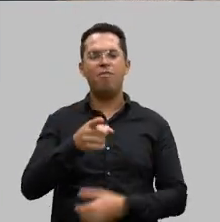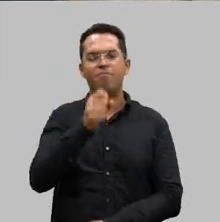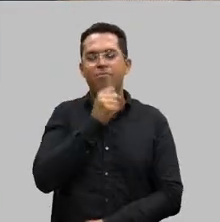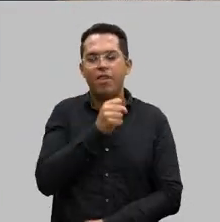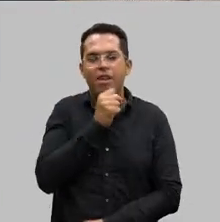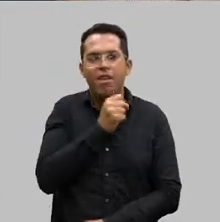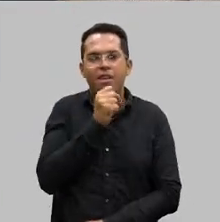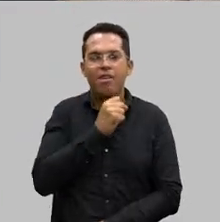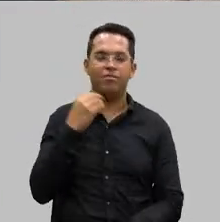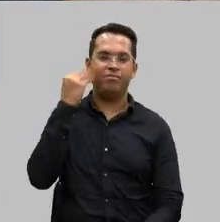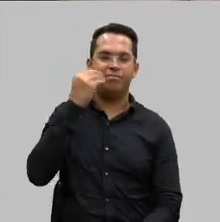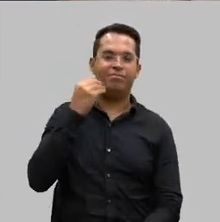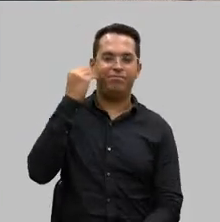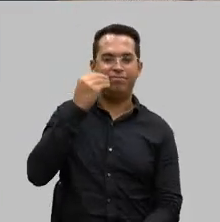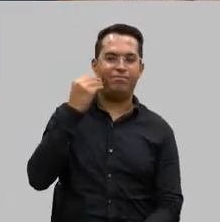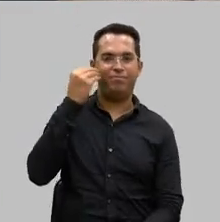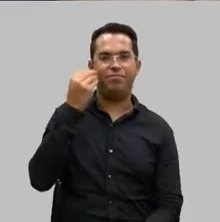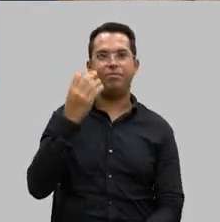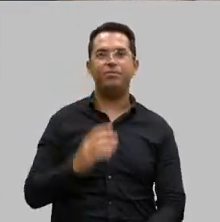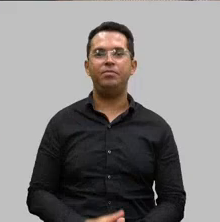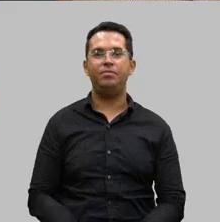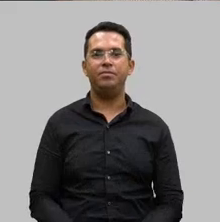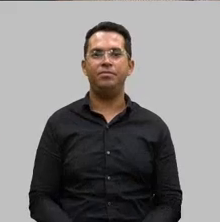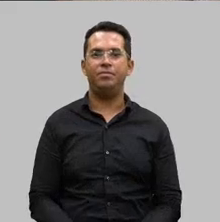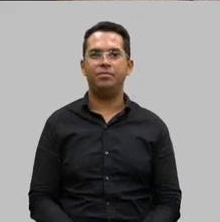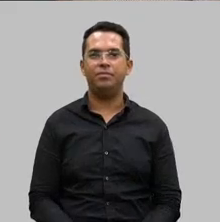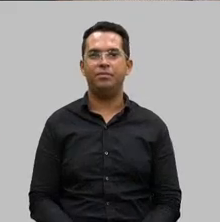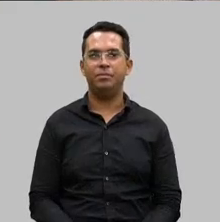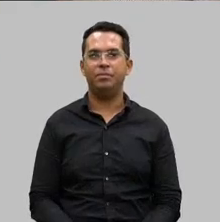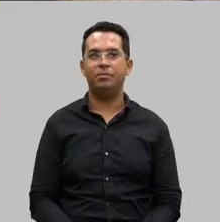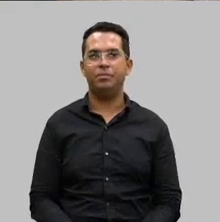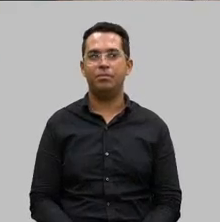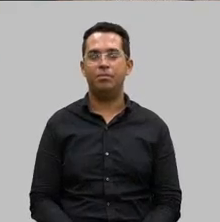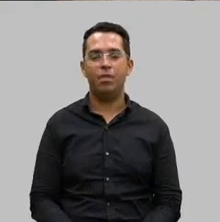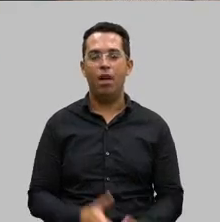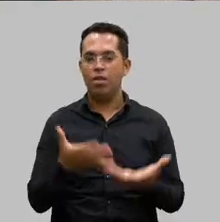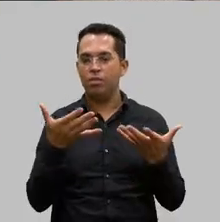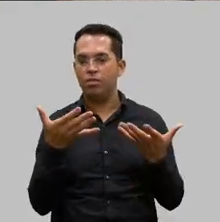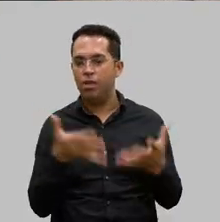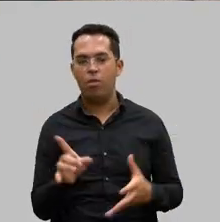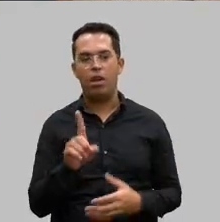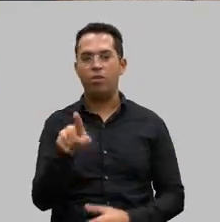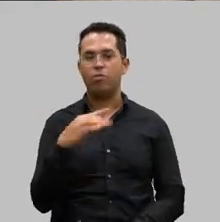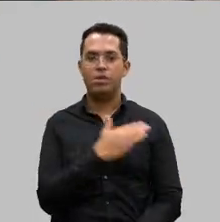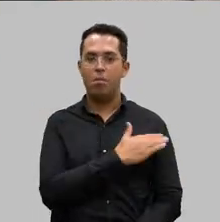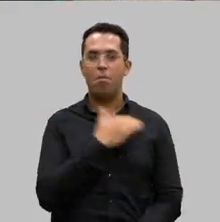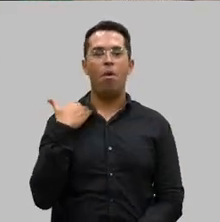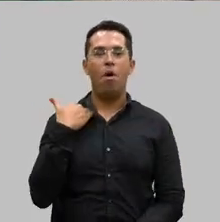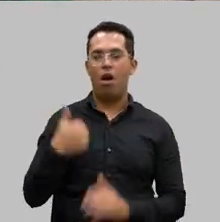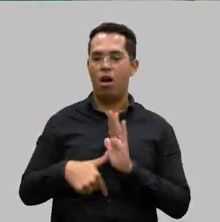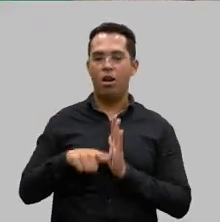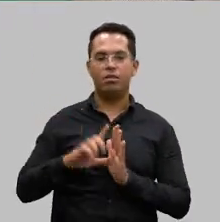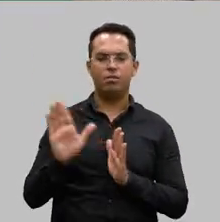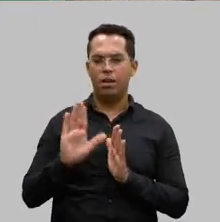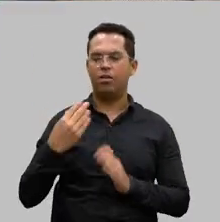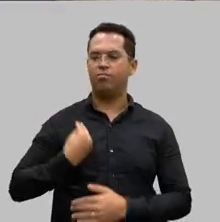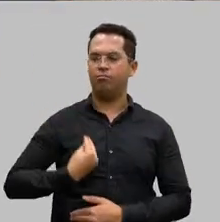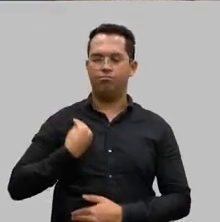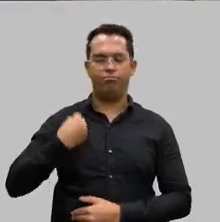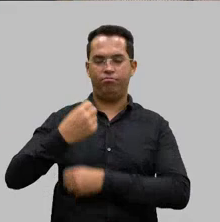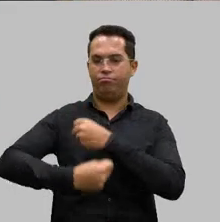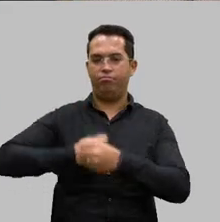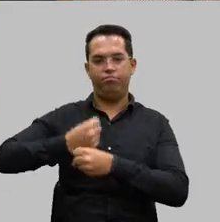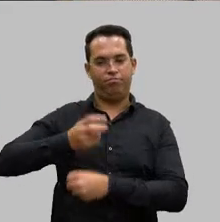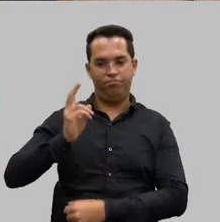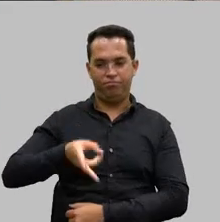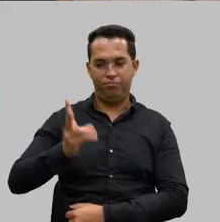Às vezes a pessoa fala assim que você gosta de mim f não quero que você morra cedo você fica bastante e tomara que seja um